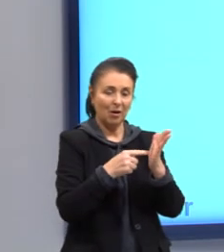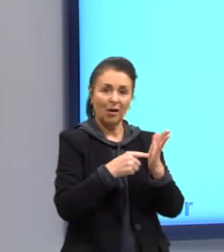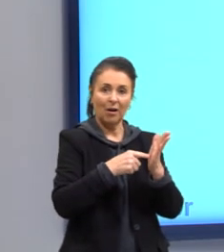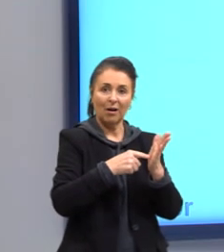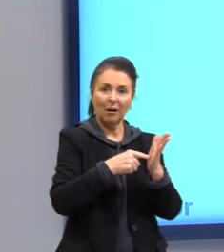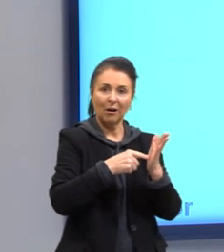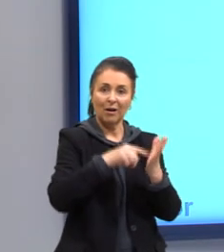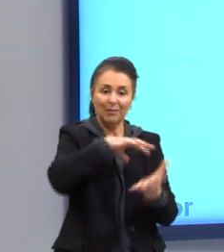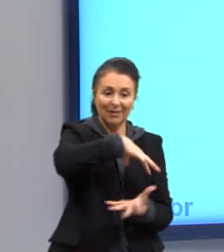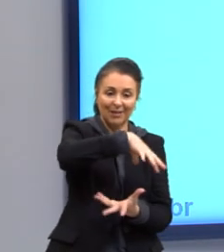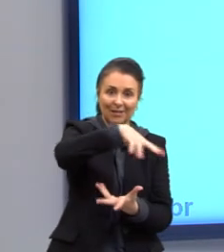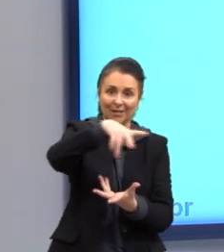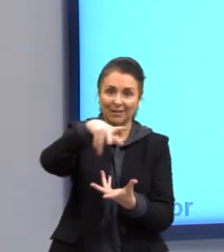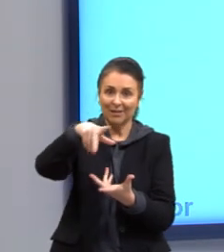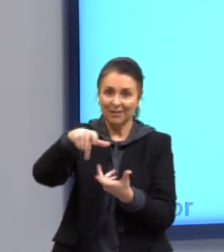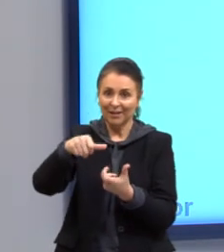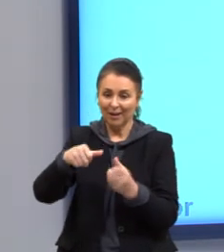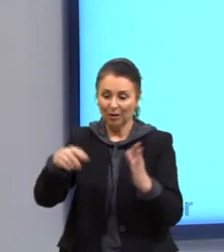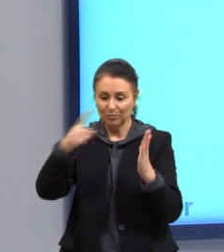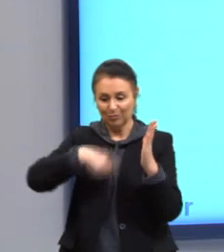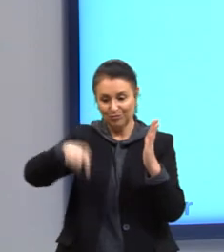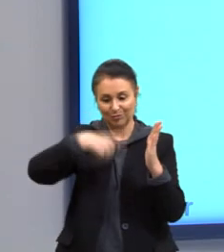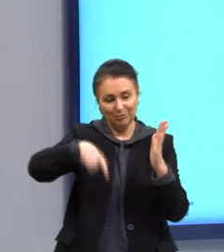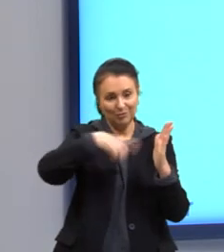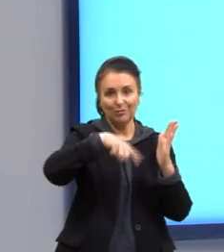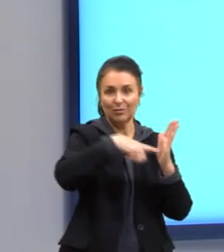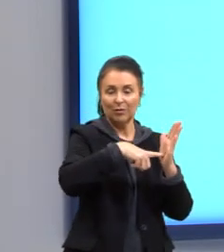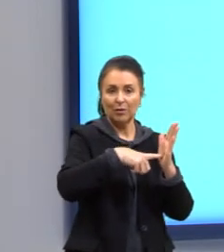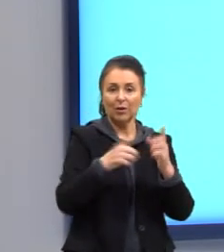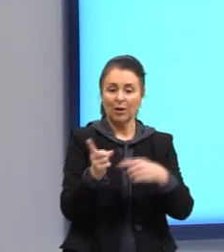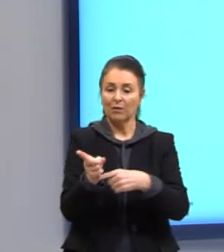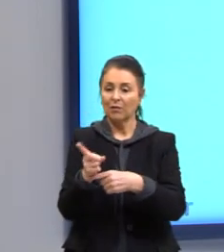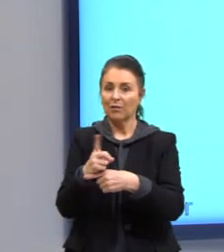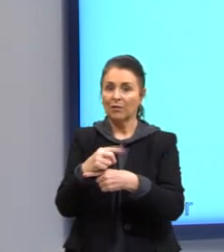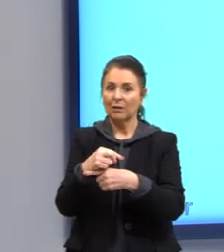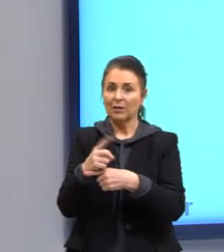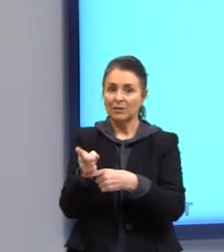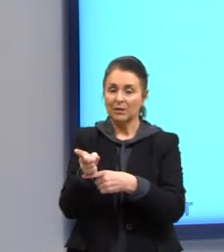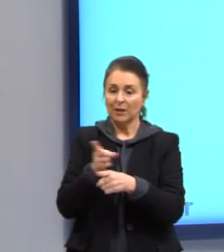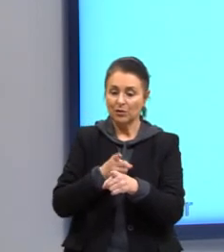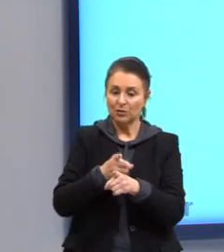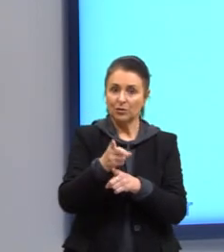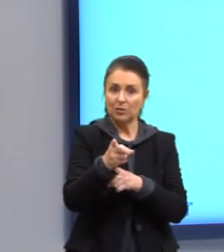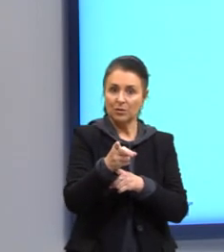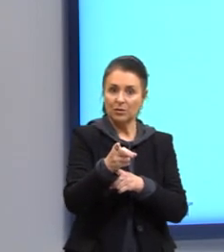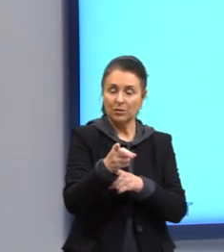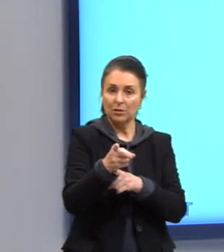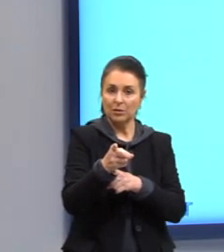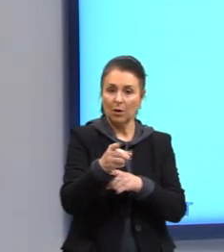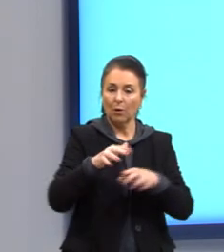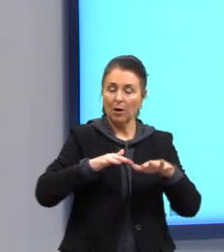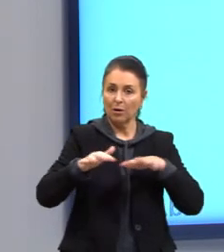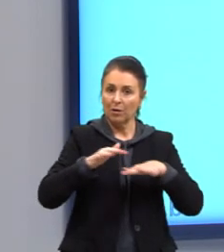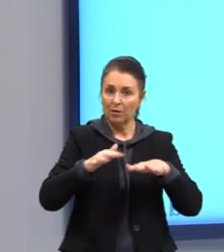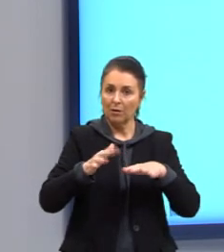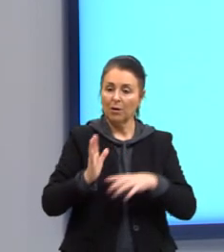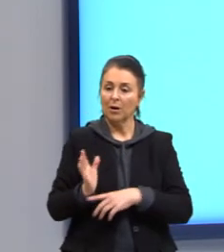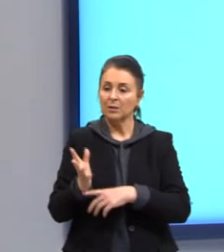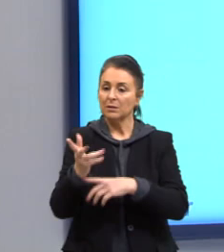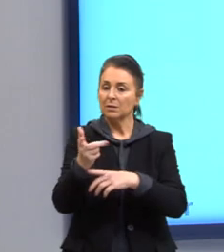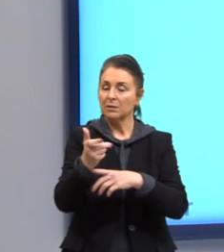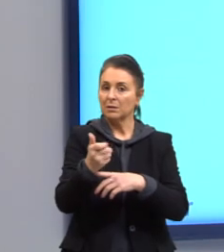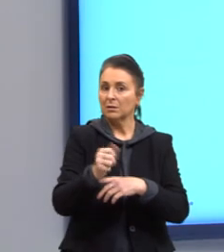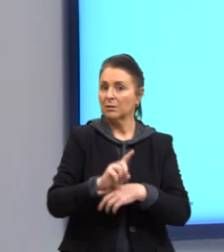Terra como sempre né Mesmo que a velocidade seja tangente a esse movimento sempre a aceleração